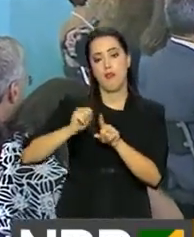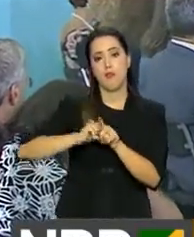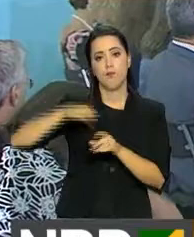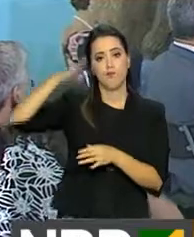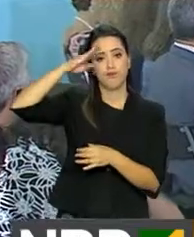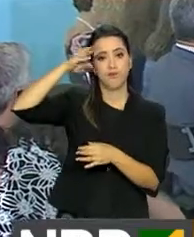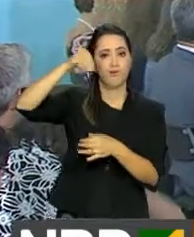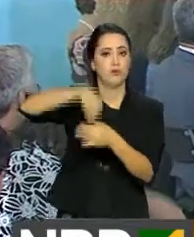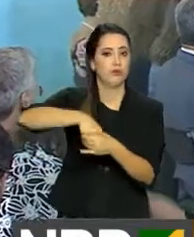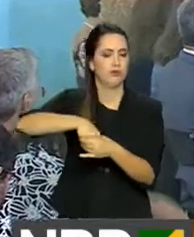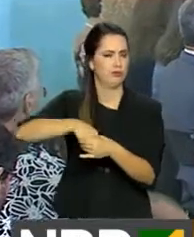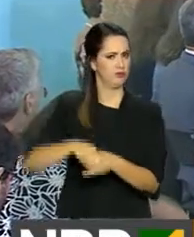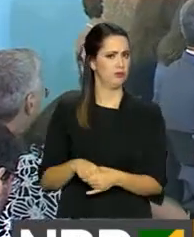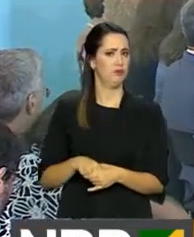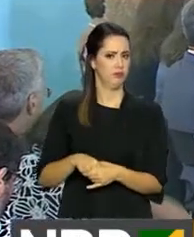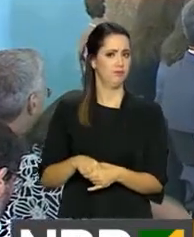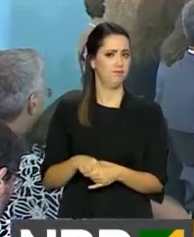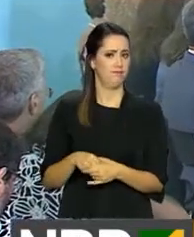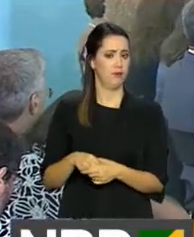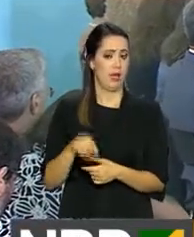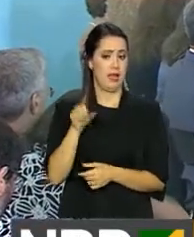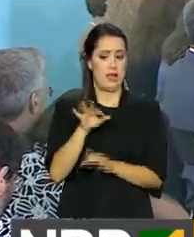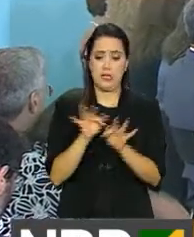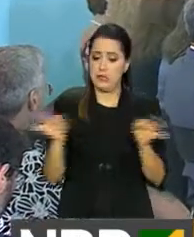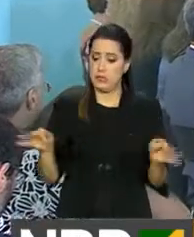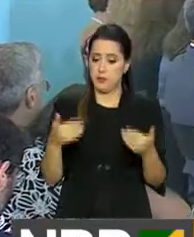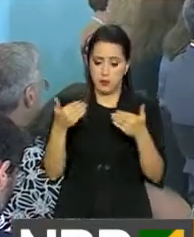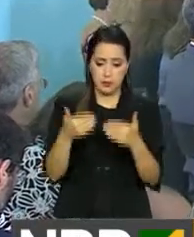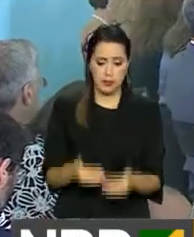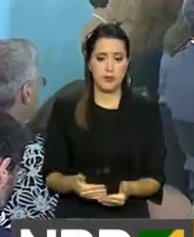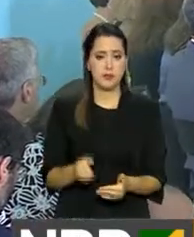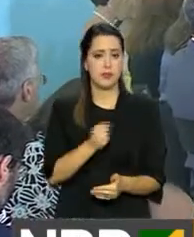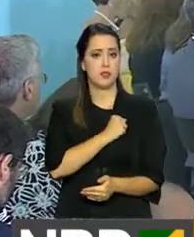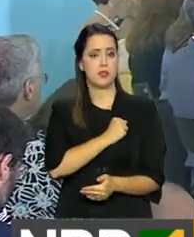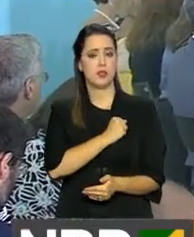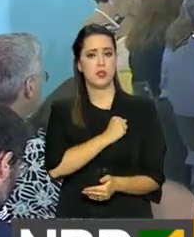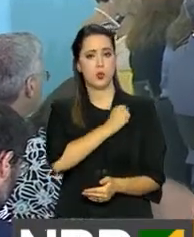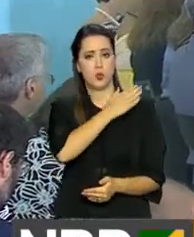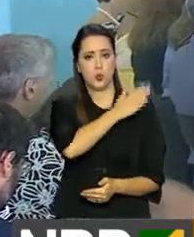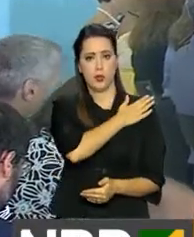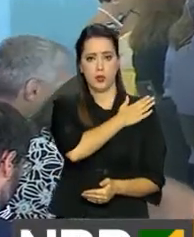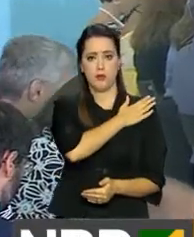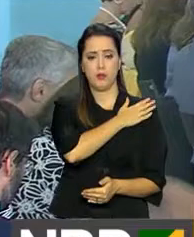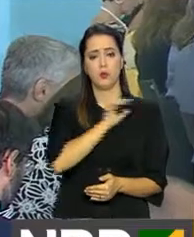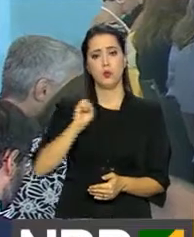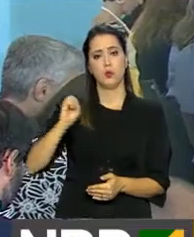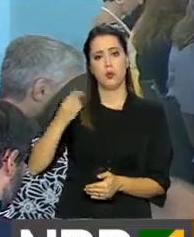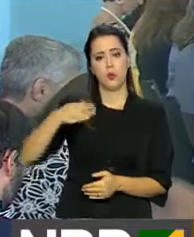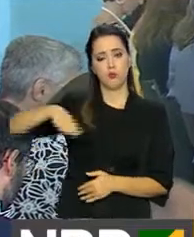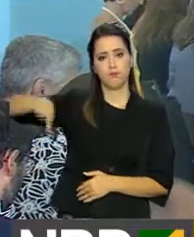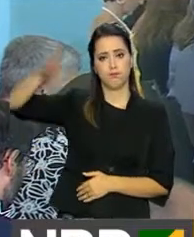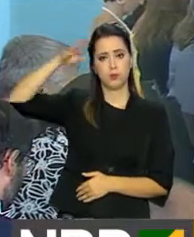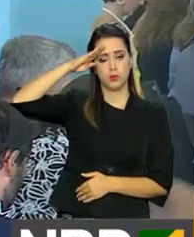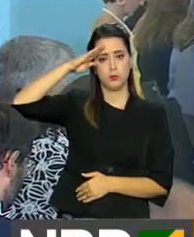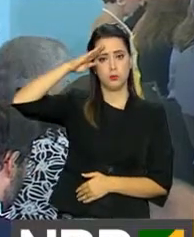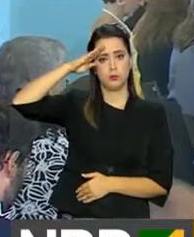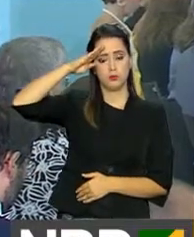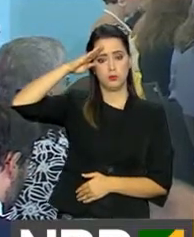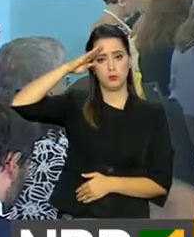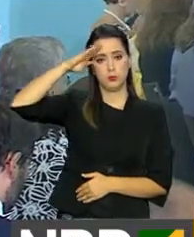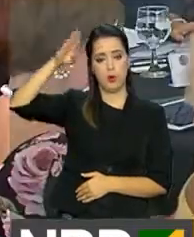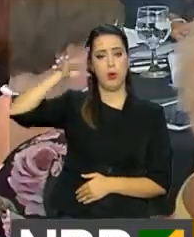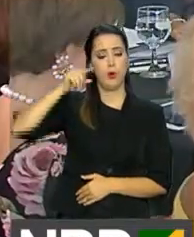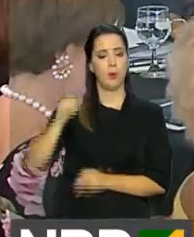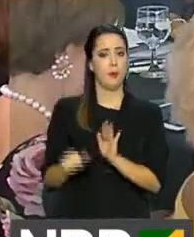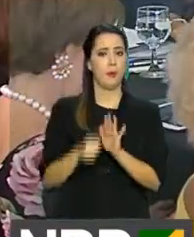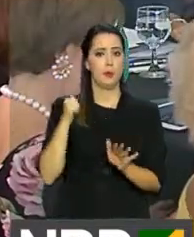a simples presença do interventor e das forças armadas lá na e das forças federais no rio de janeiro